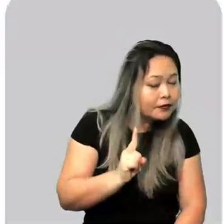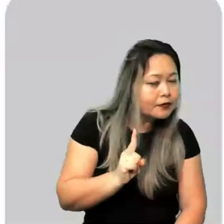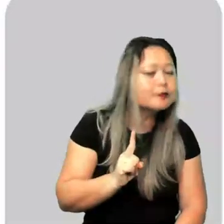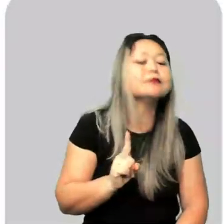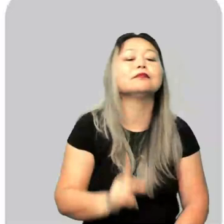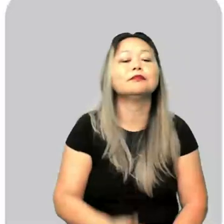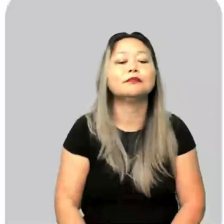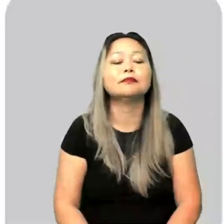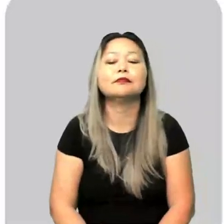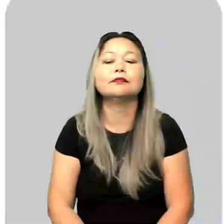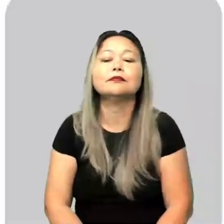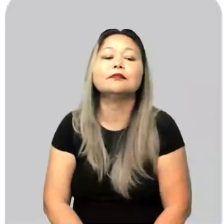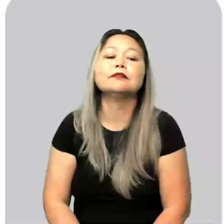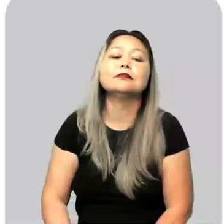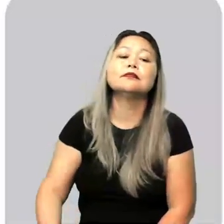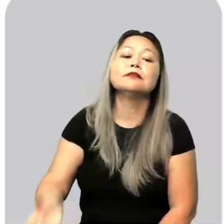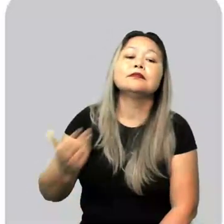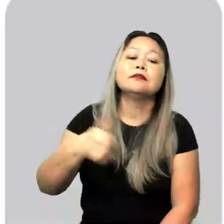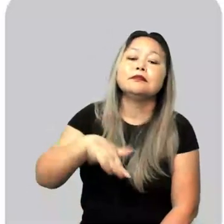um polissacarídeo.